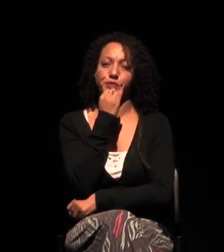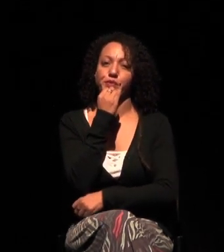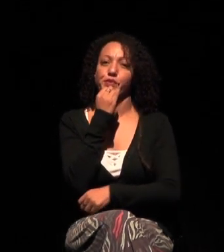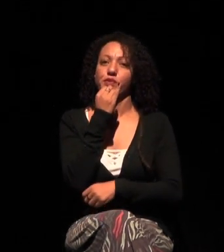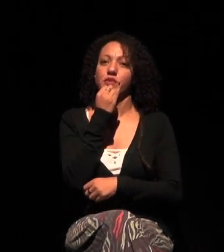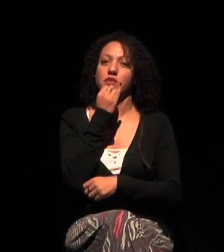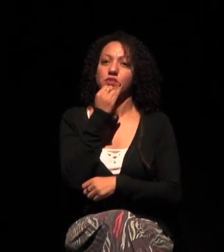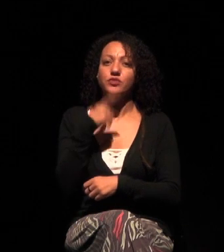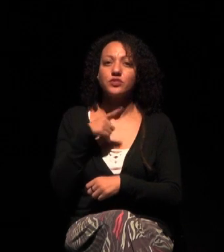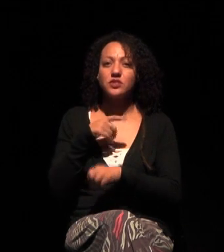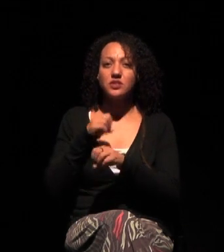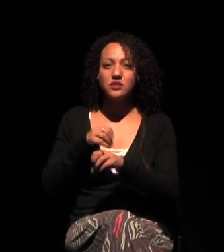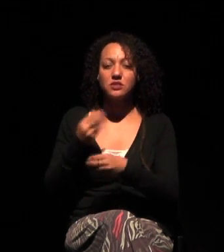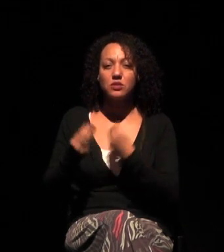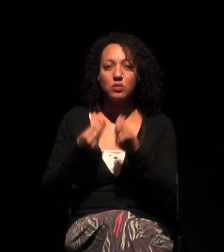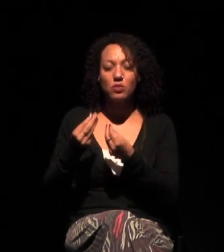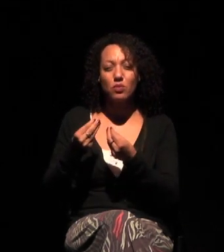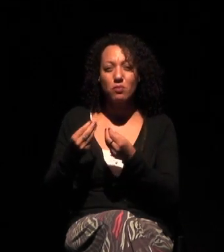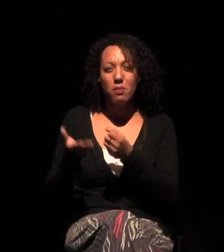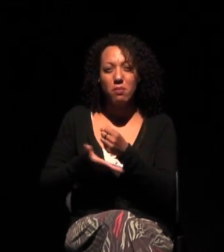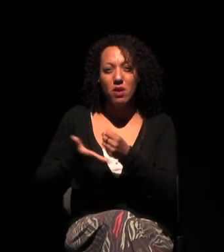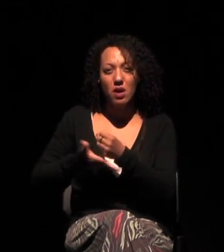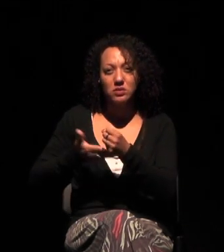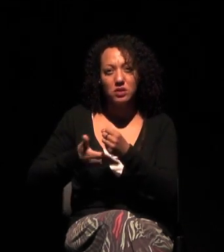estruturas básicas de raciocínio